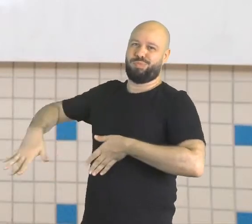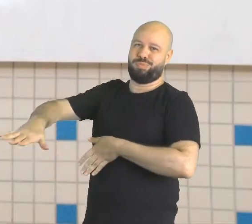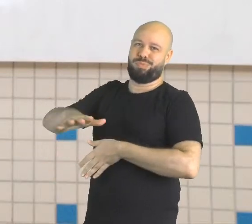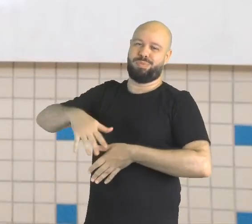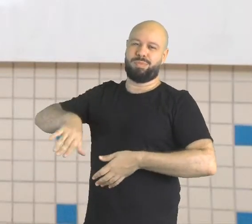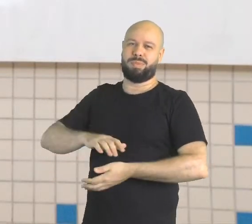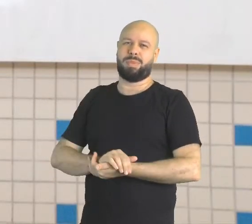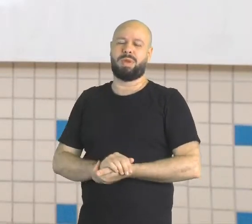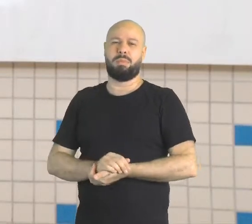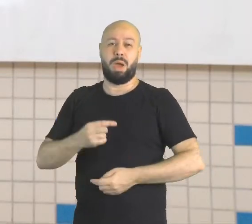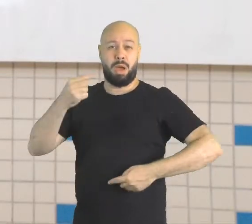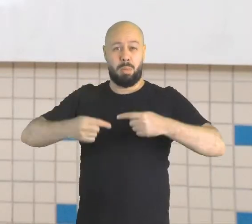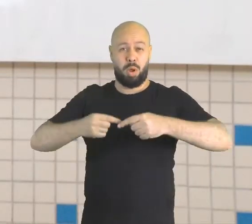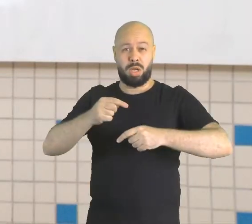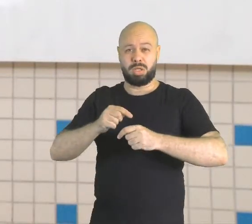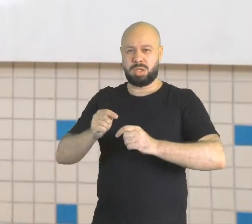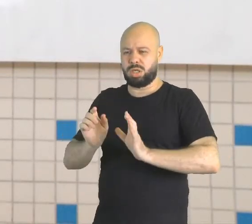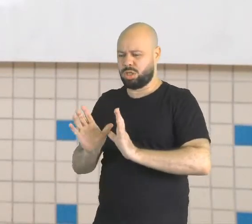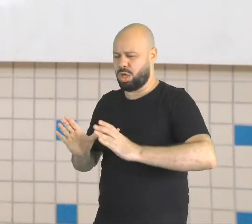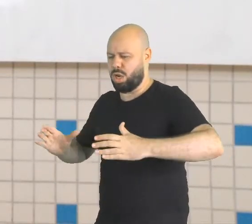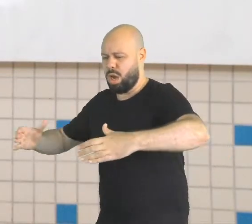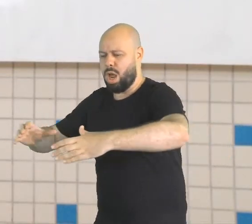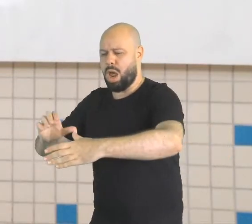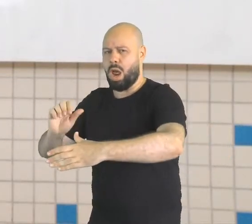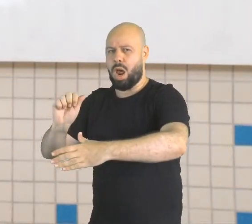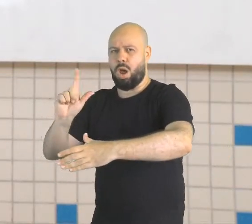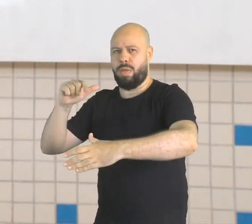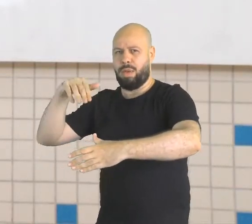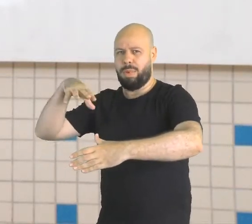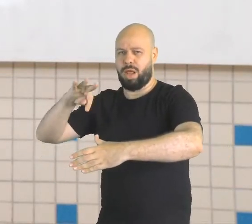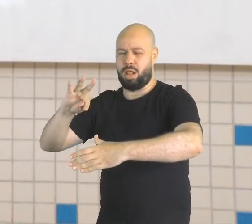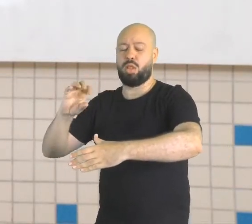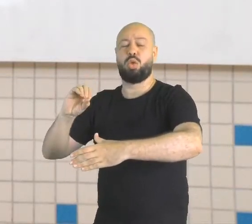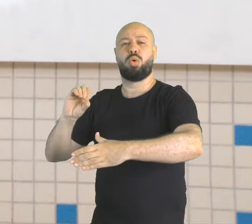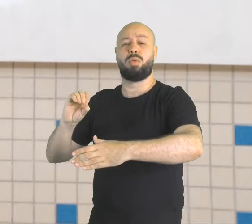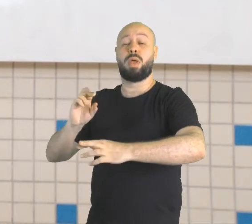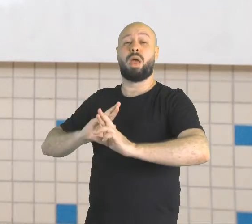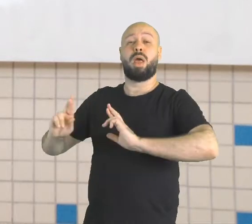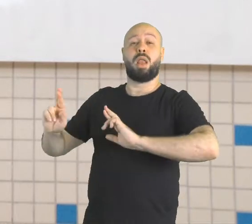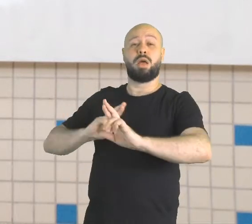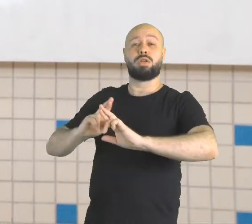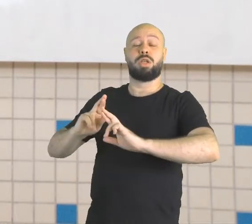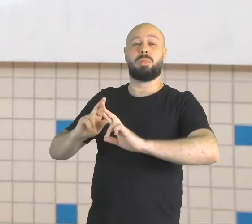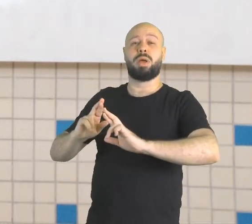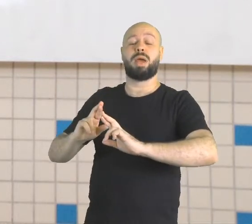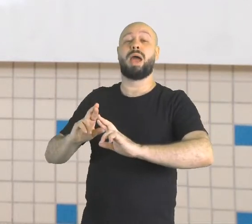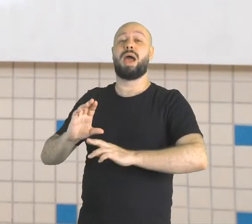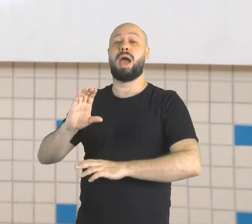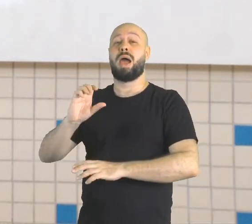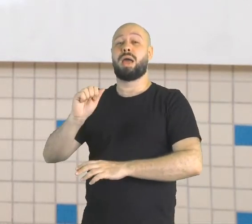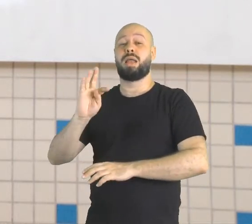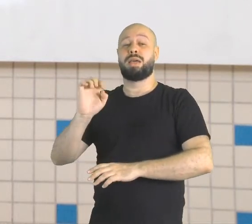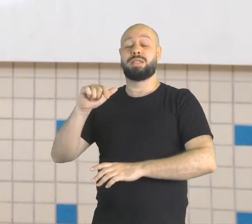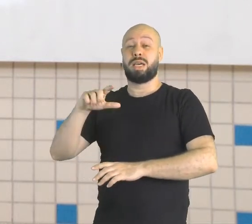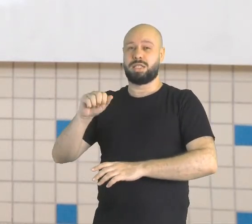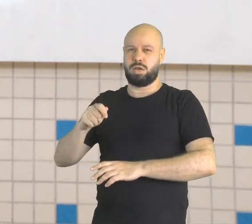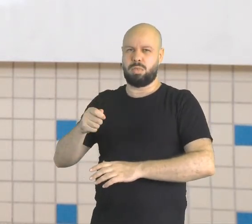a política de aldeamento também tem a ver muito com a catequização.